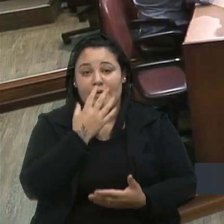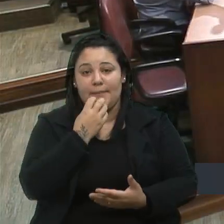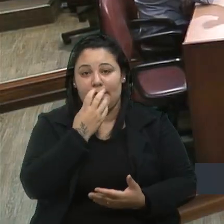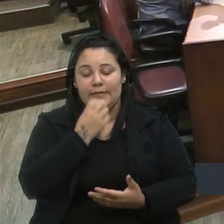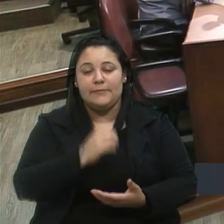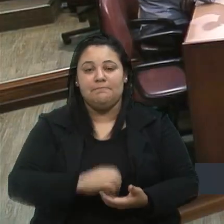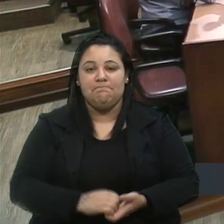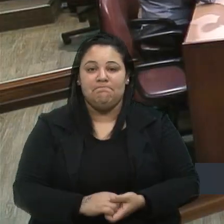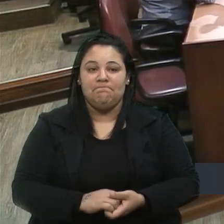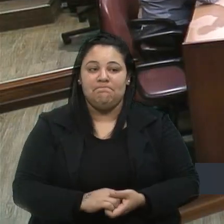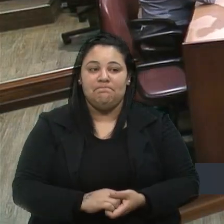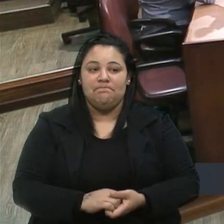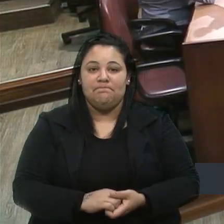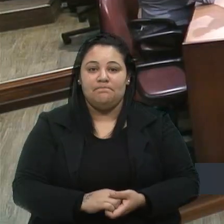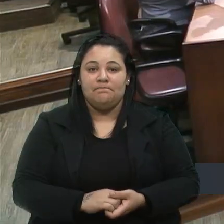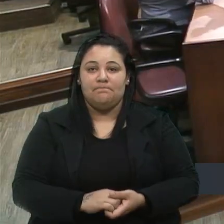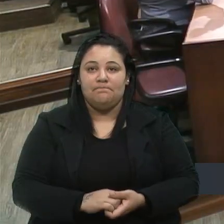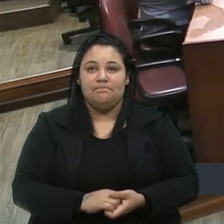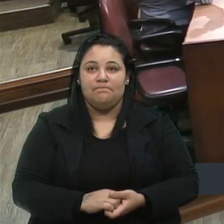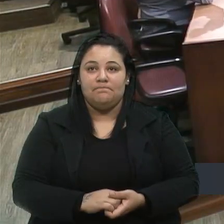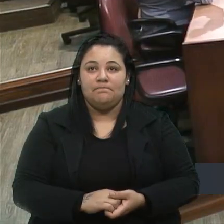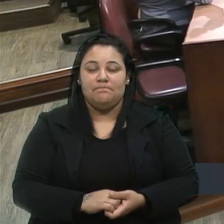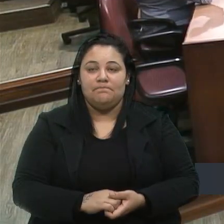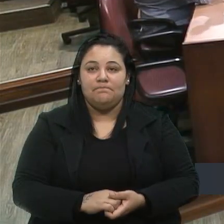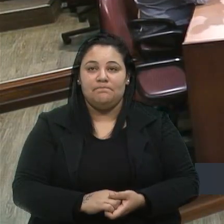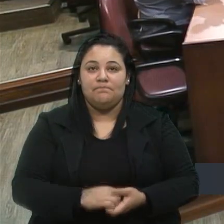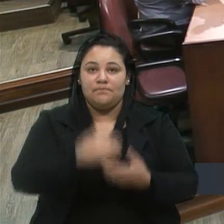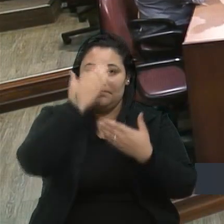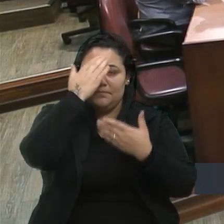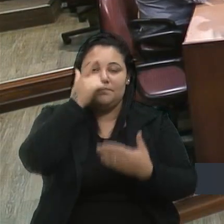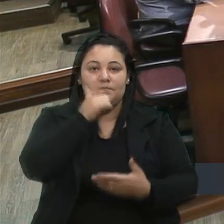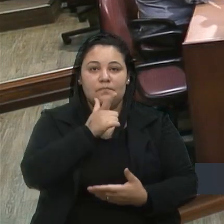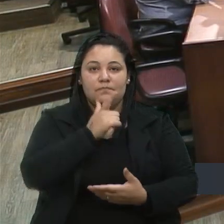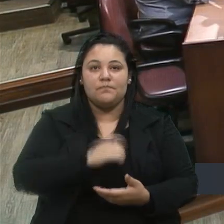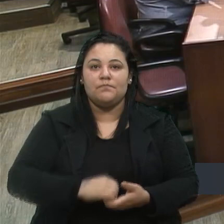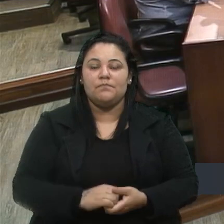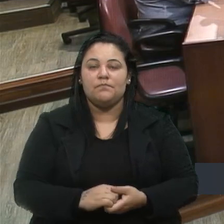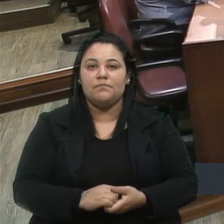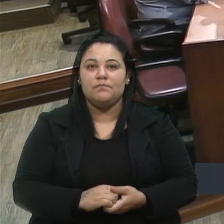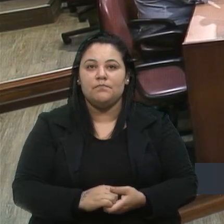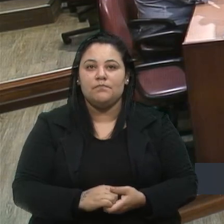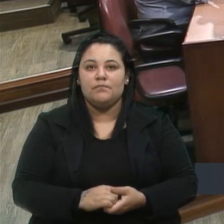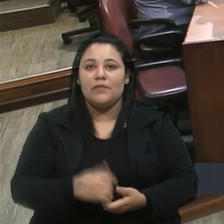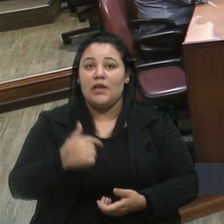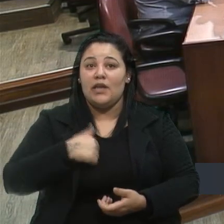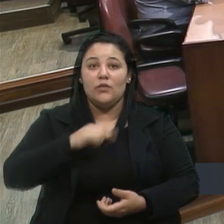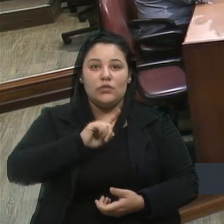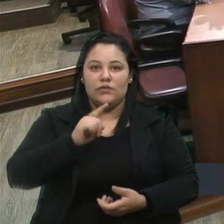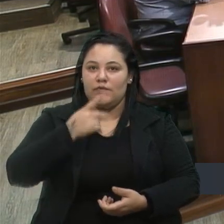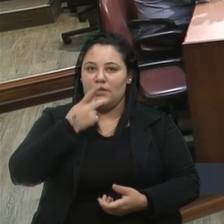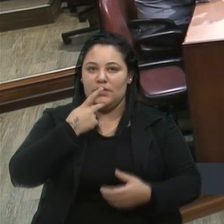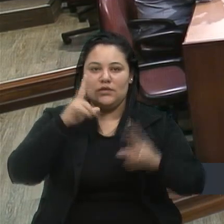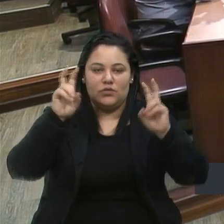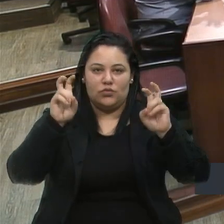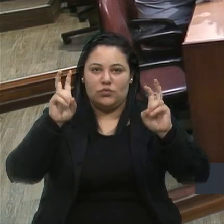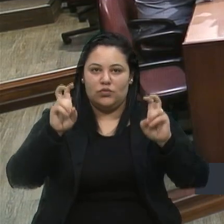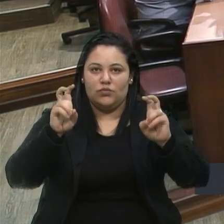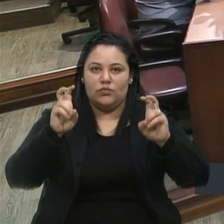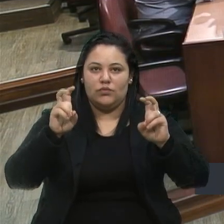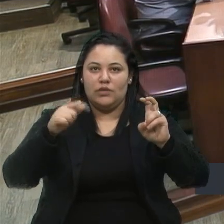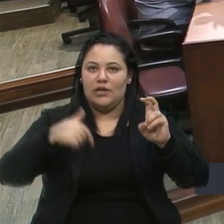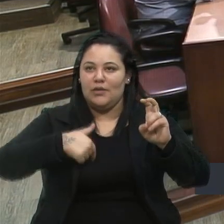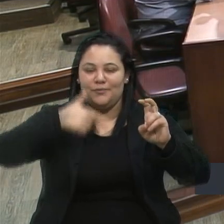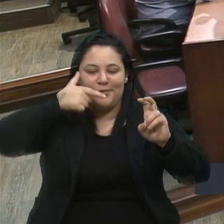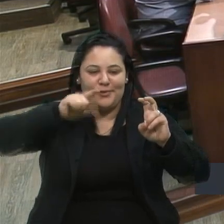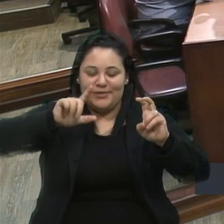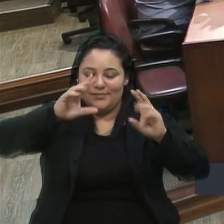Gladys. Uma parte, por favor, colegas Lucas Caranhato. Obrigado, vereador Camilles. Eu não tinha tocado nesse assunto aqui, porque eu acho que é uma coisa... Eu não consigo... Depois